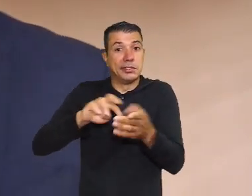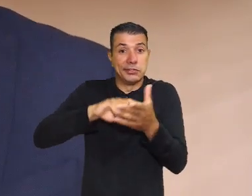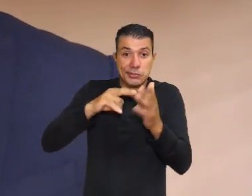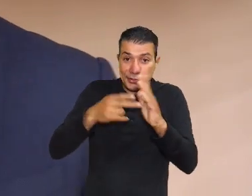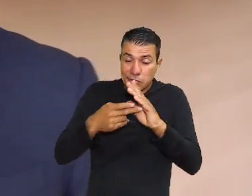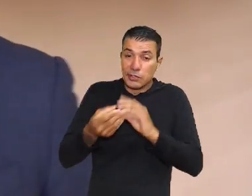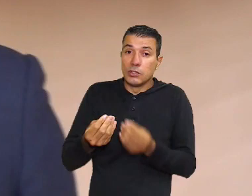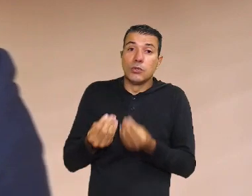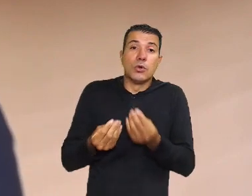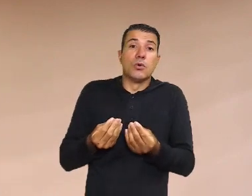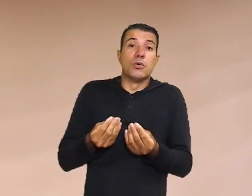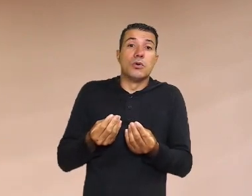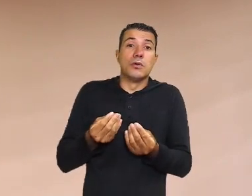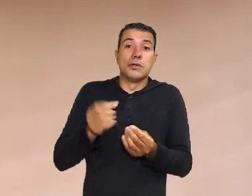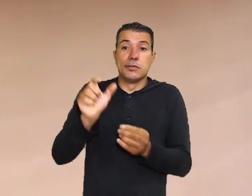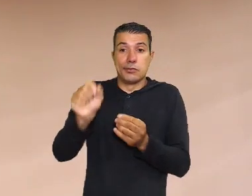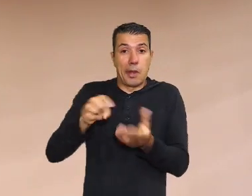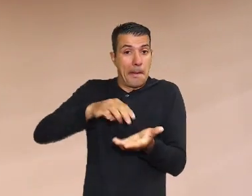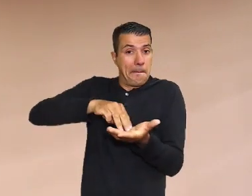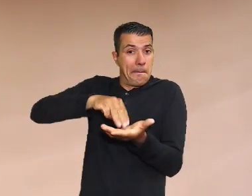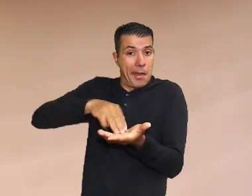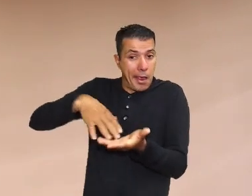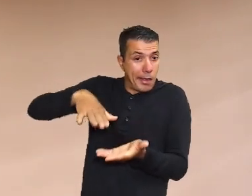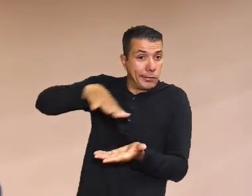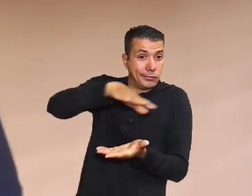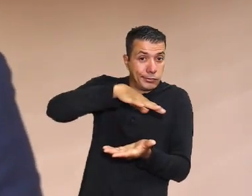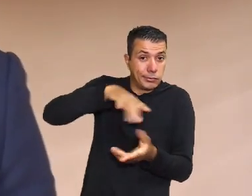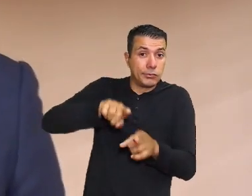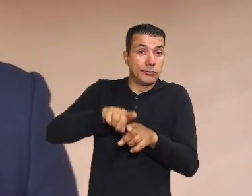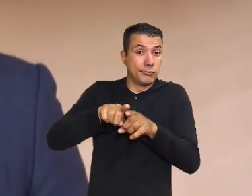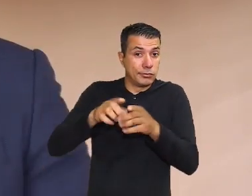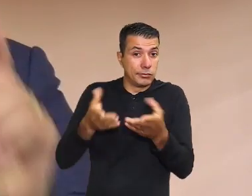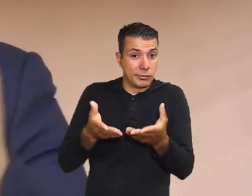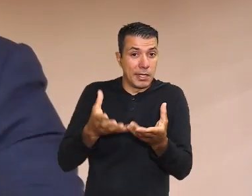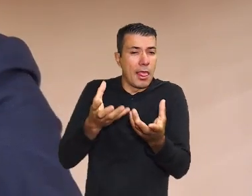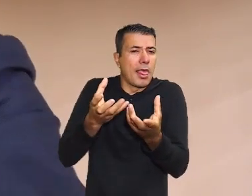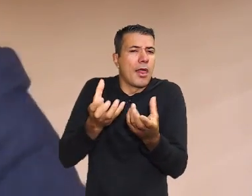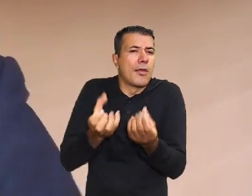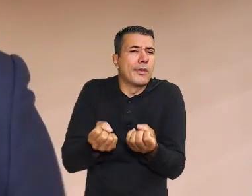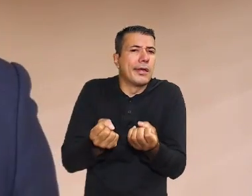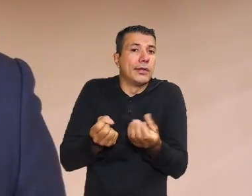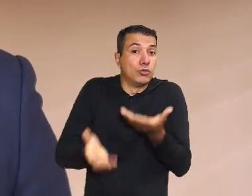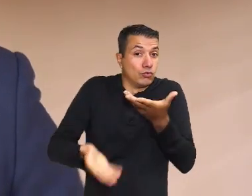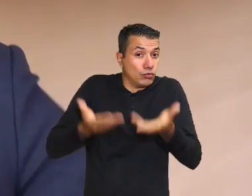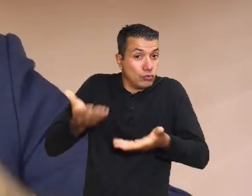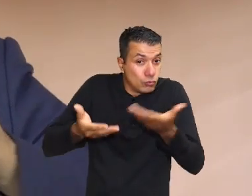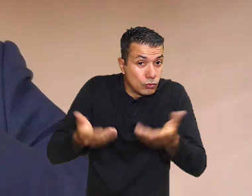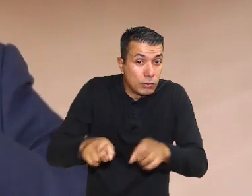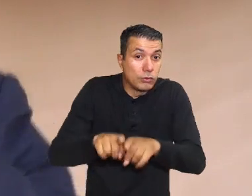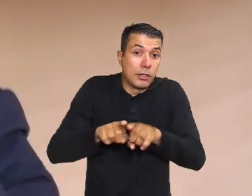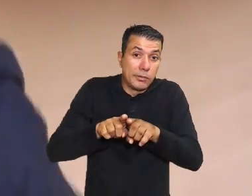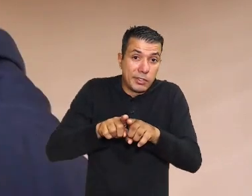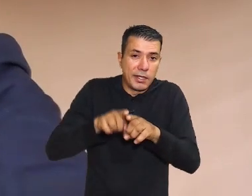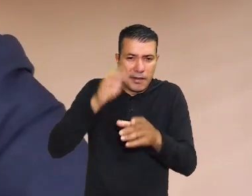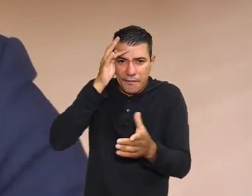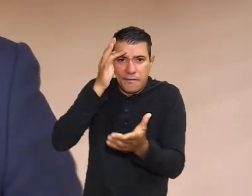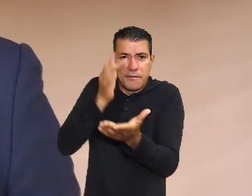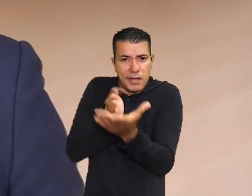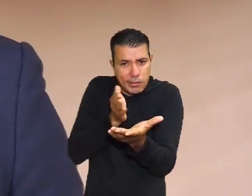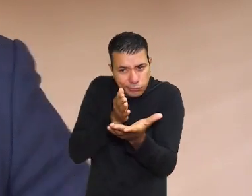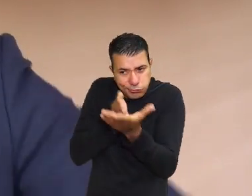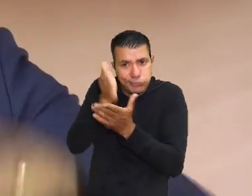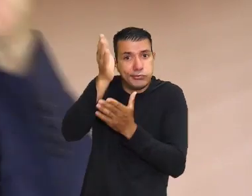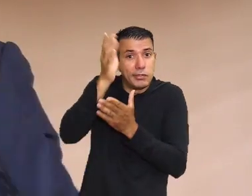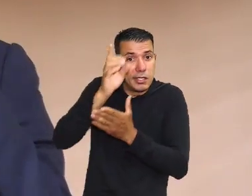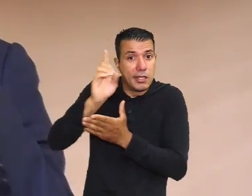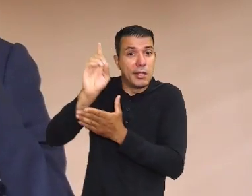também para os membros desta igreja. Então, eu quero motivar você a continuar sendo fiel a Deus em todas as